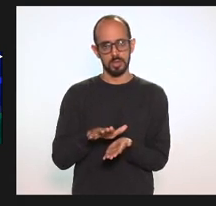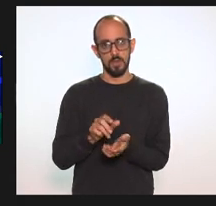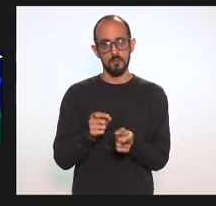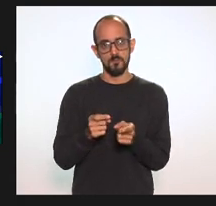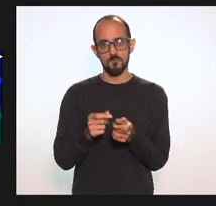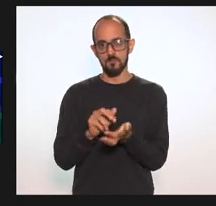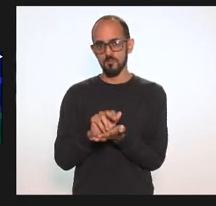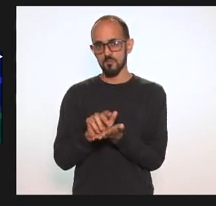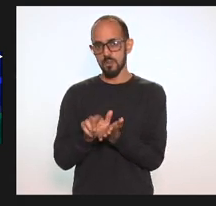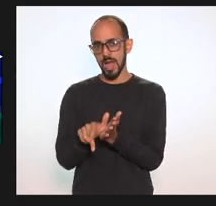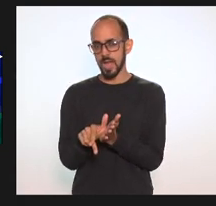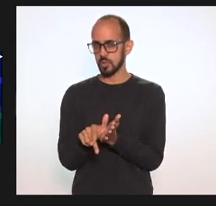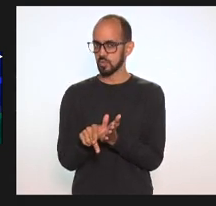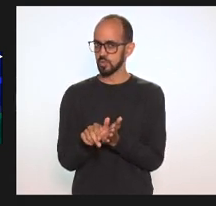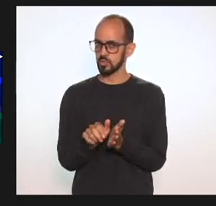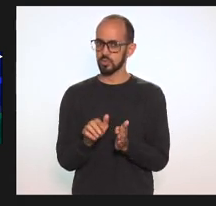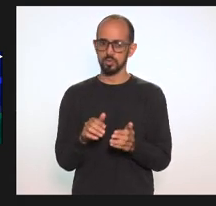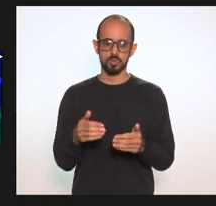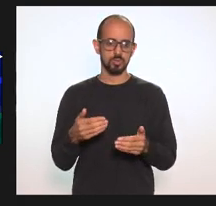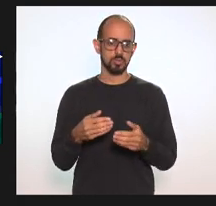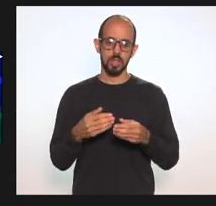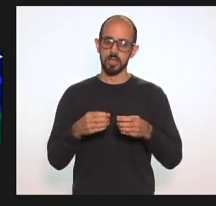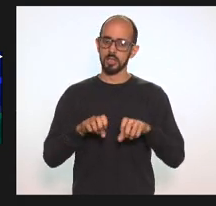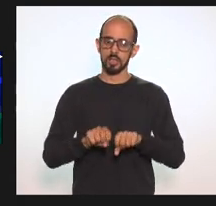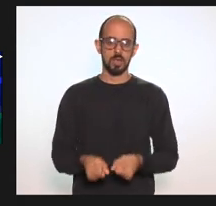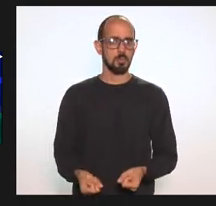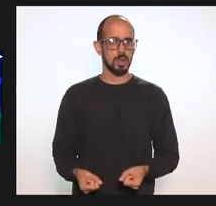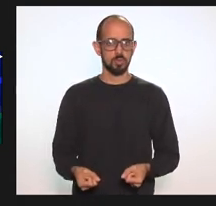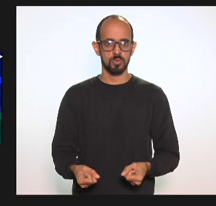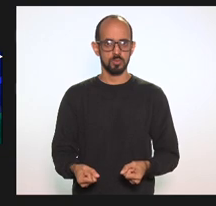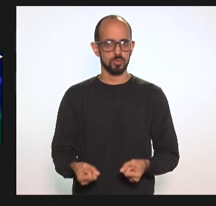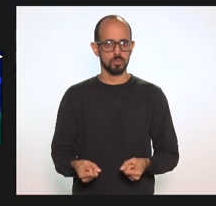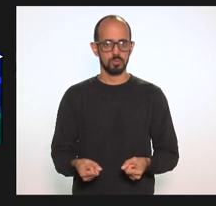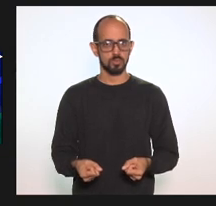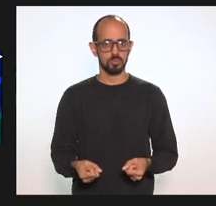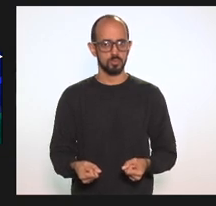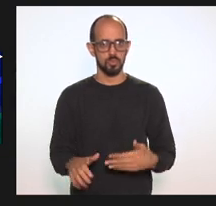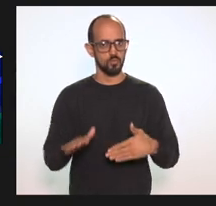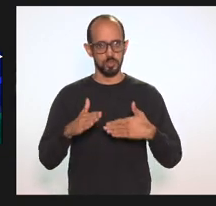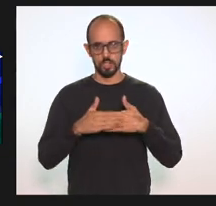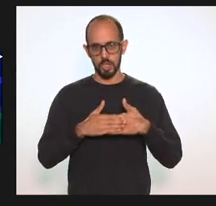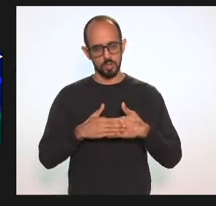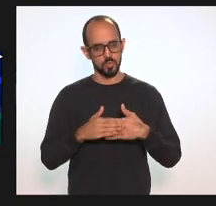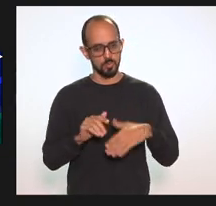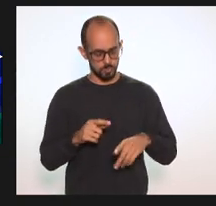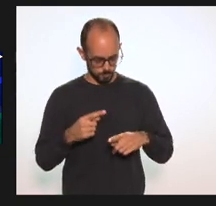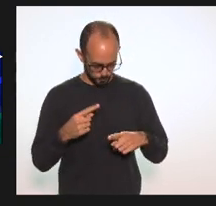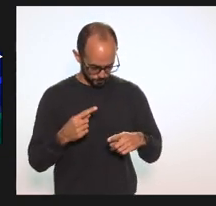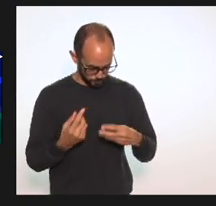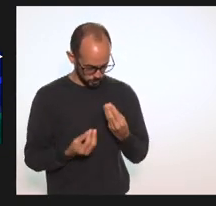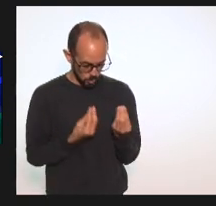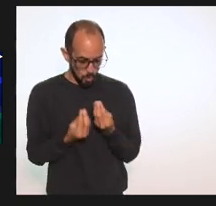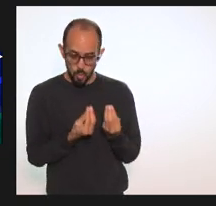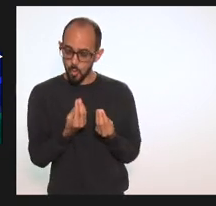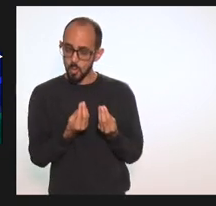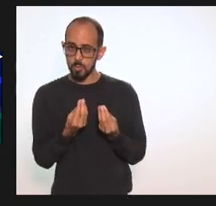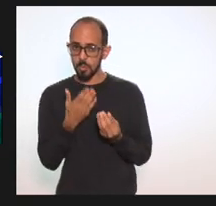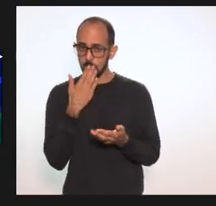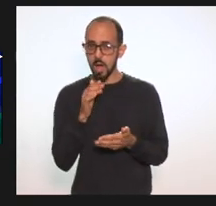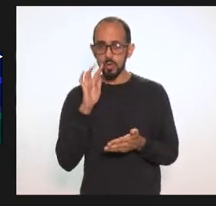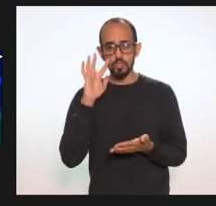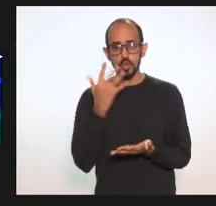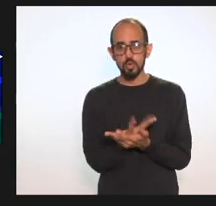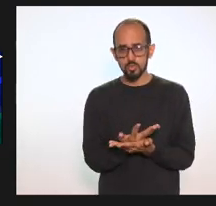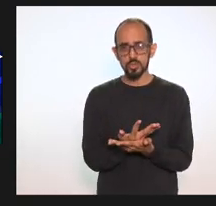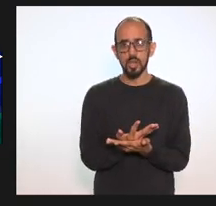estão se perdendo igual quatro duas Polo vai ser um a solução